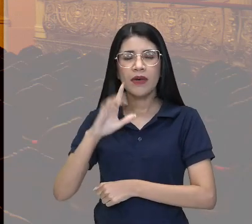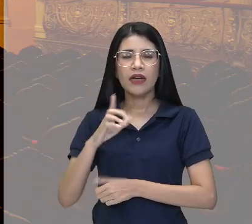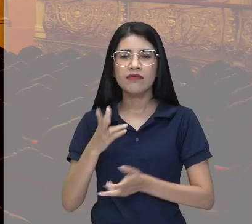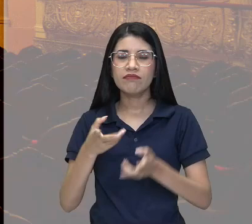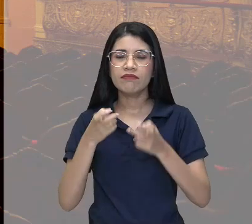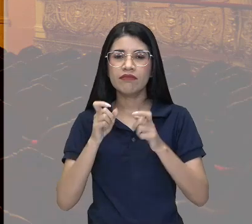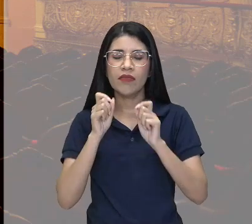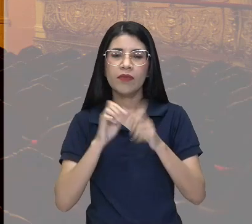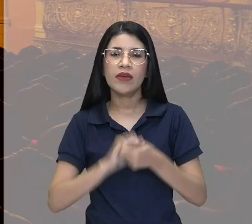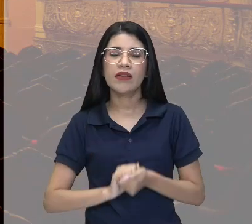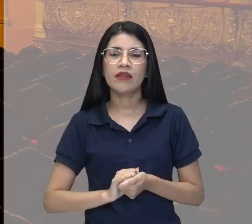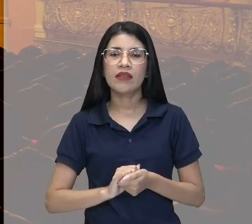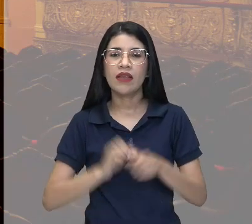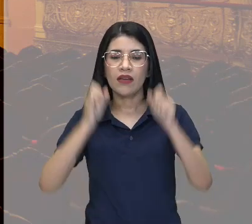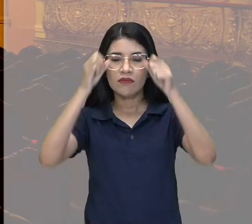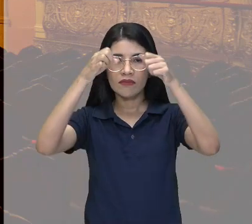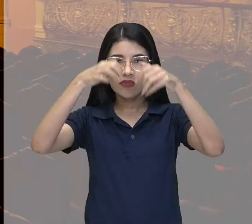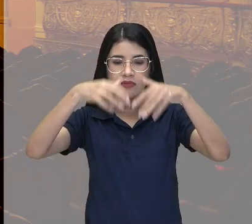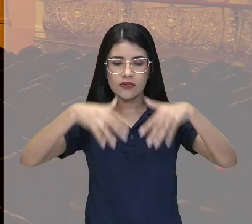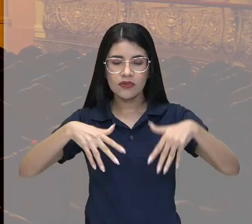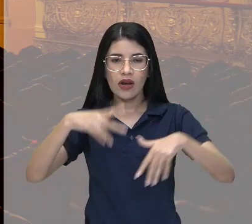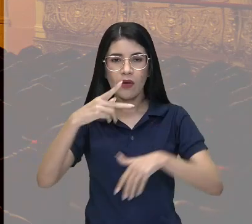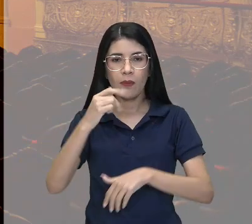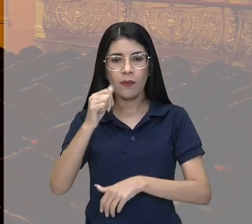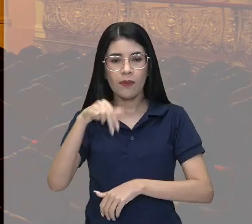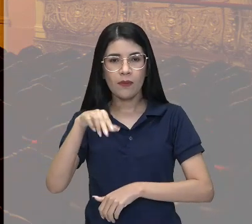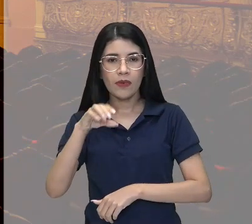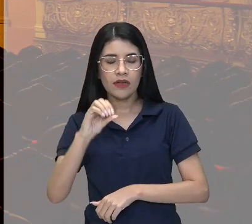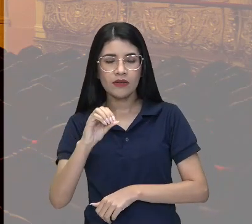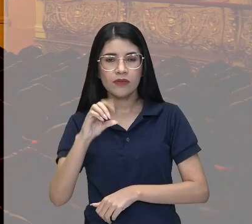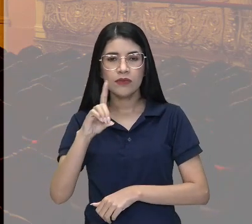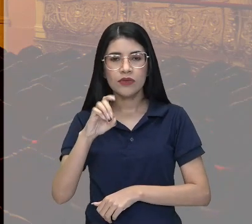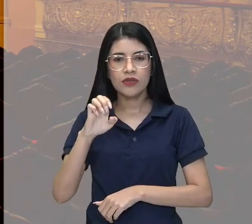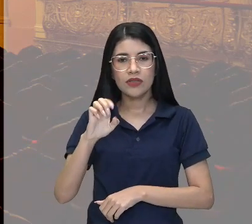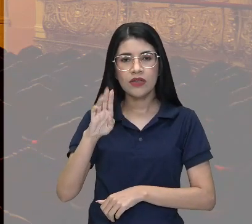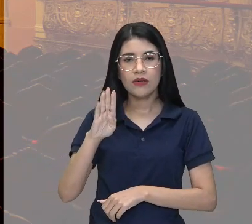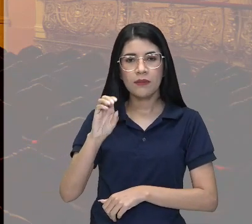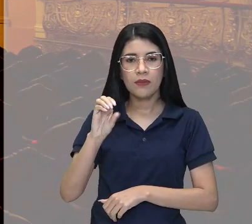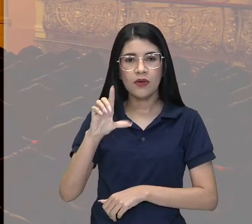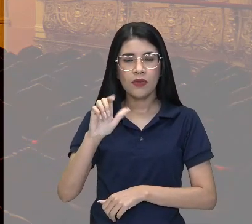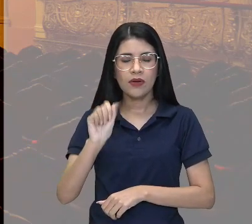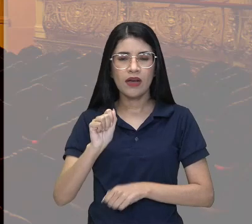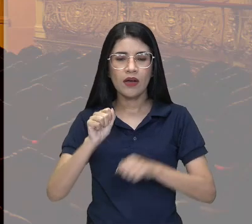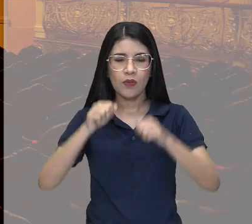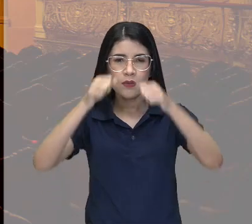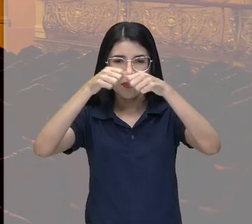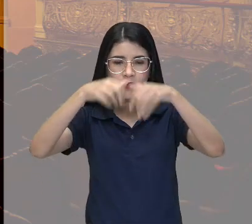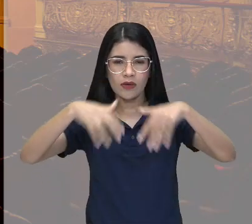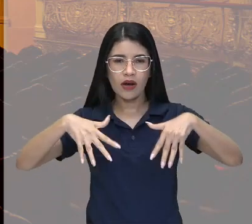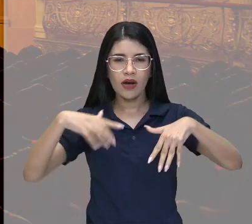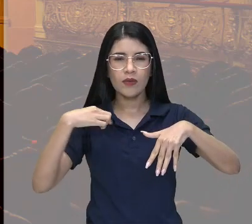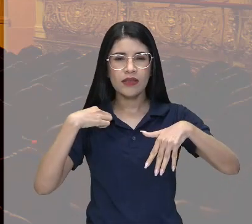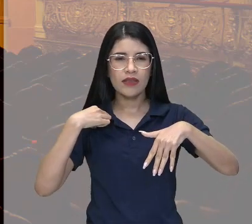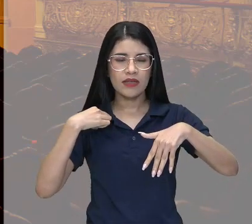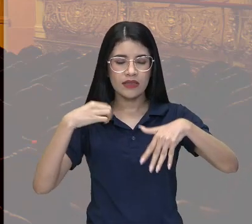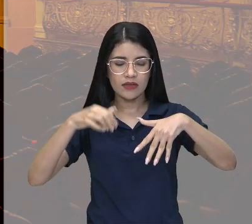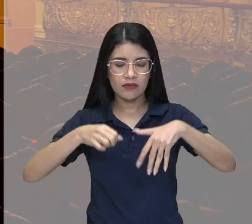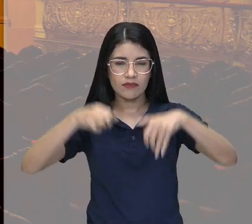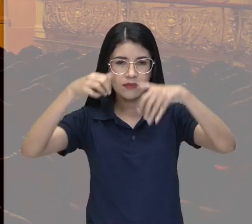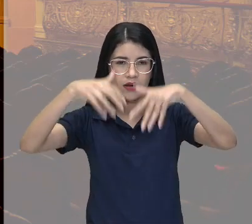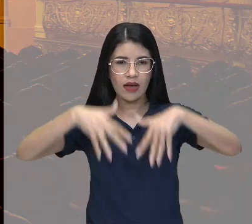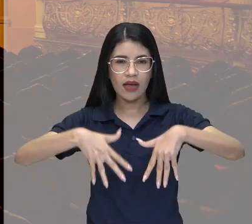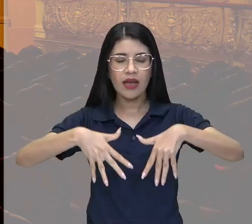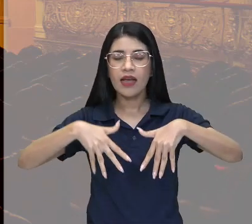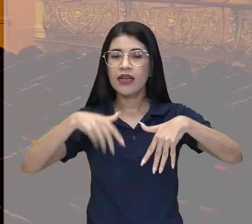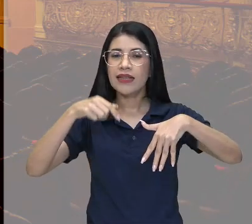nosso pano de boca do teatro. É quando ele sobe, né? Esse pano de boca ele tem algo muito